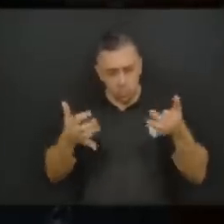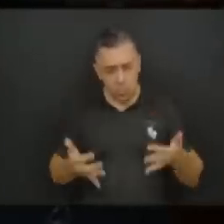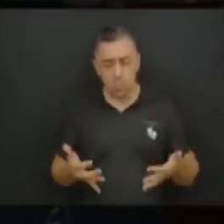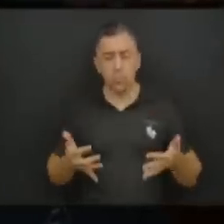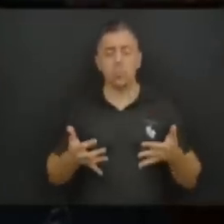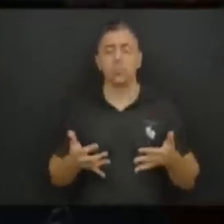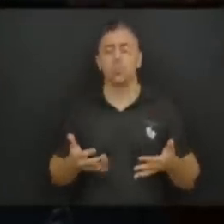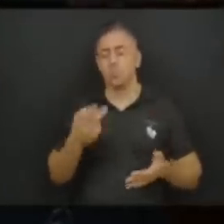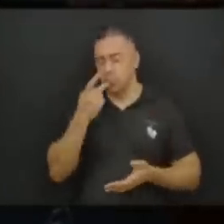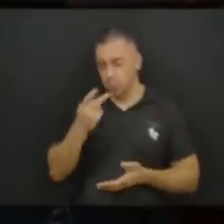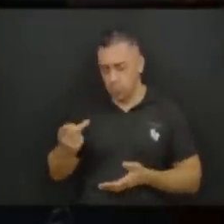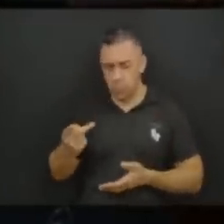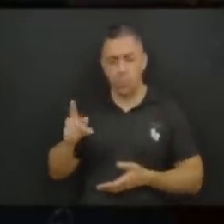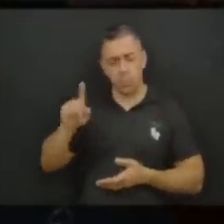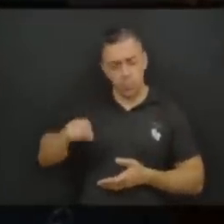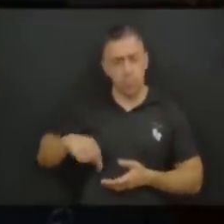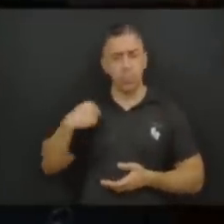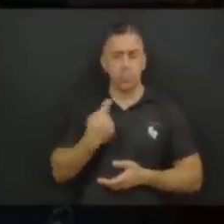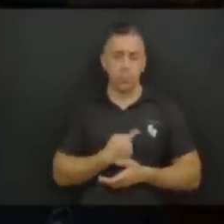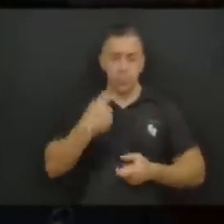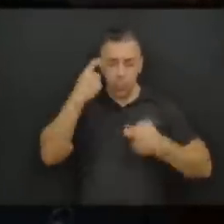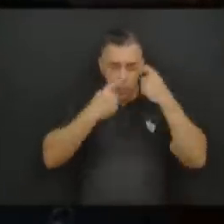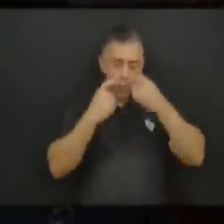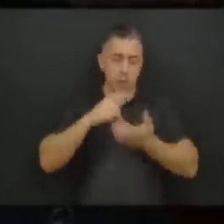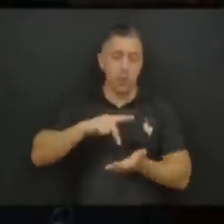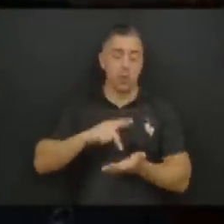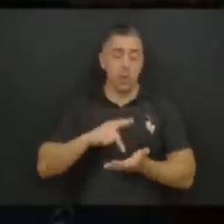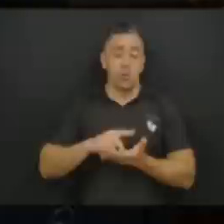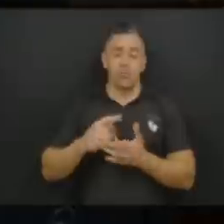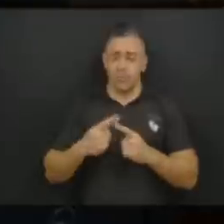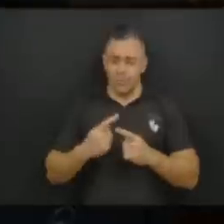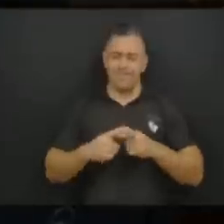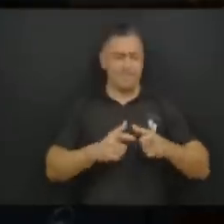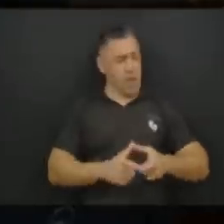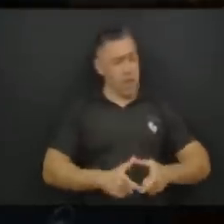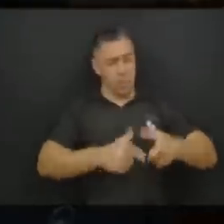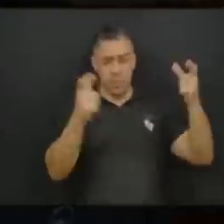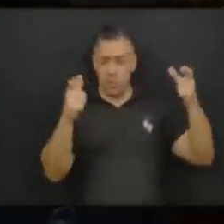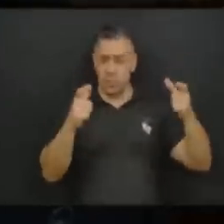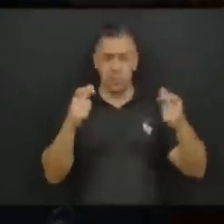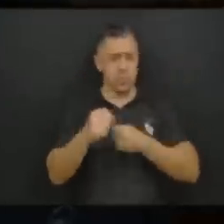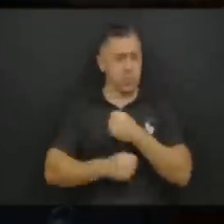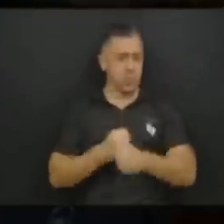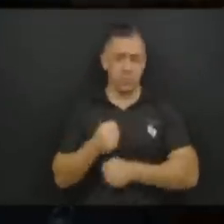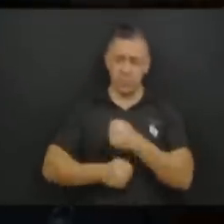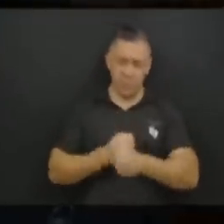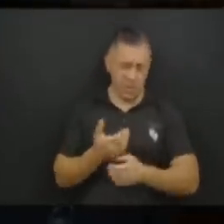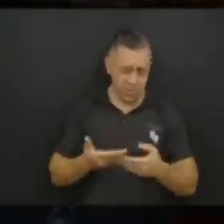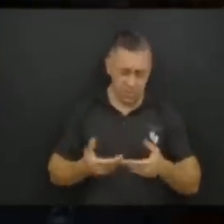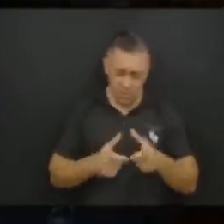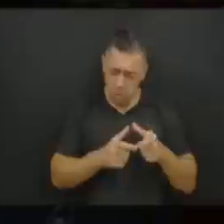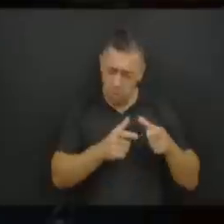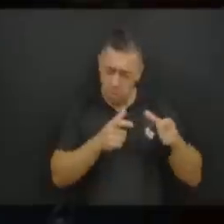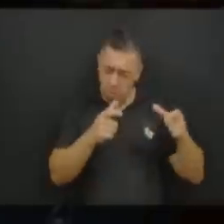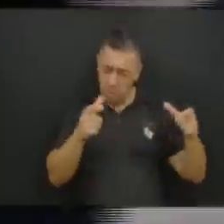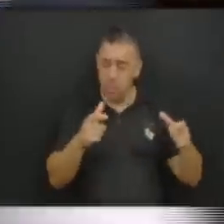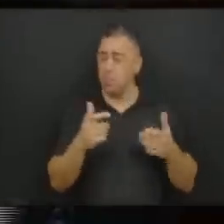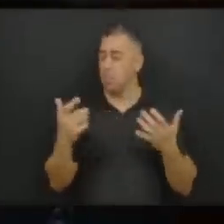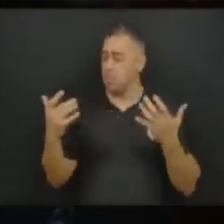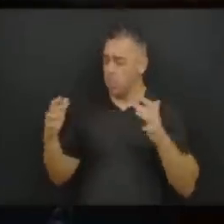e dizer que é algo que nos preocupa muito porque realmente tem aumentado muito nos últimos anos parabéns pelas colocações